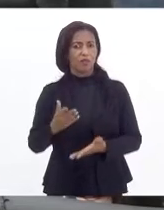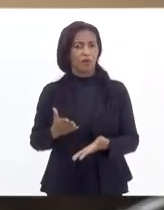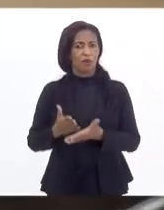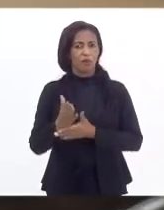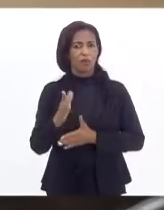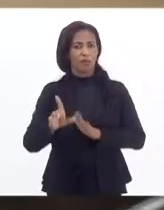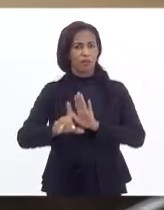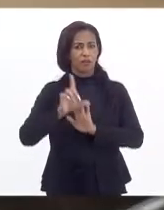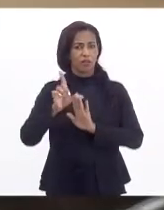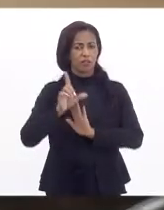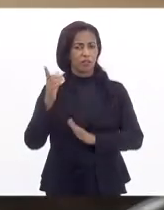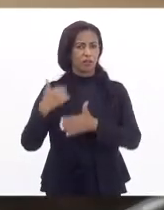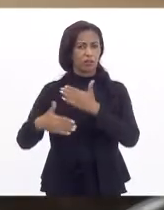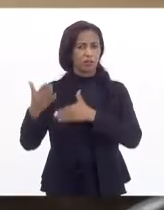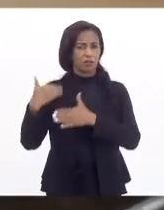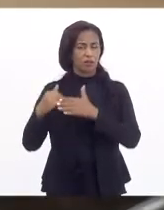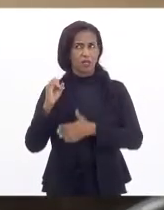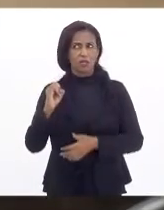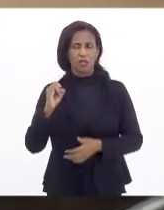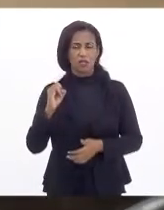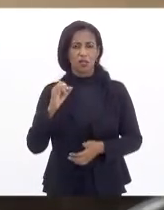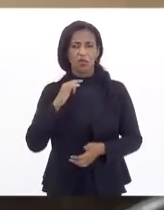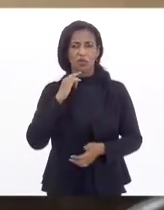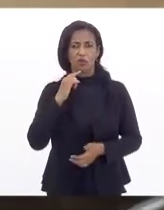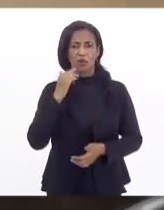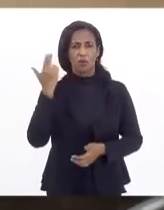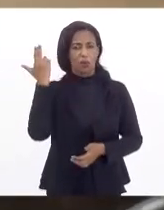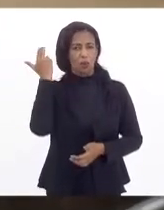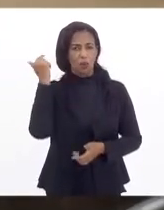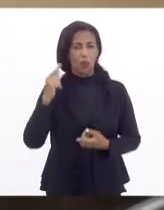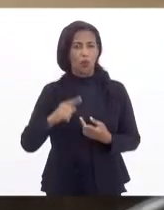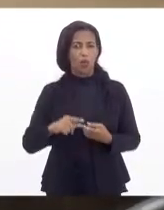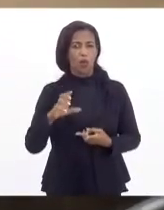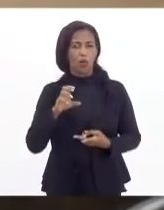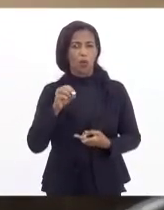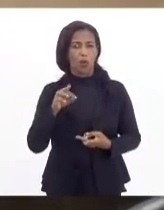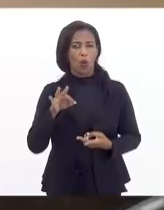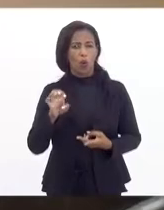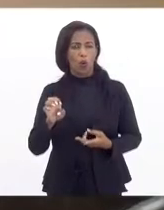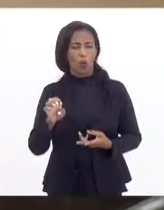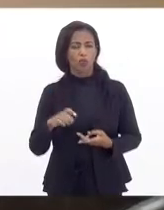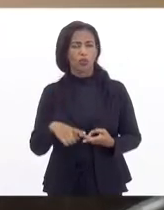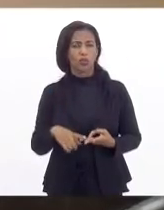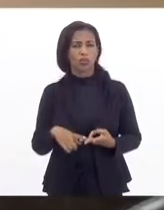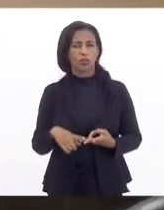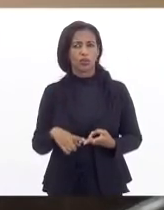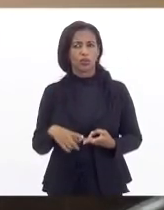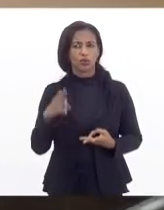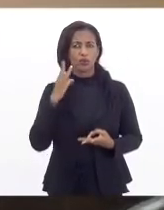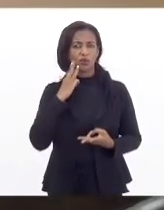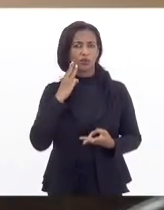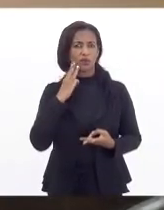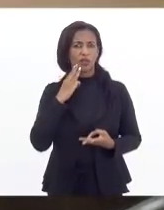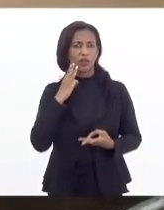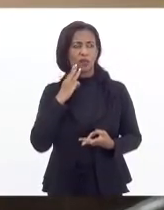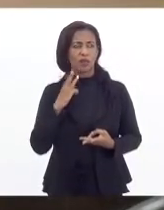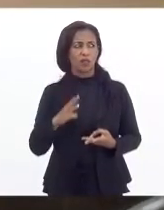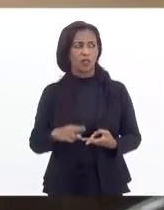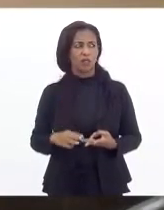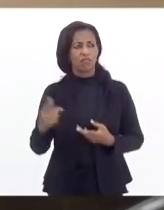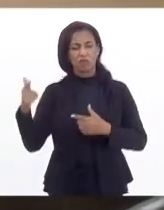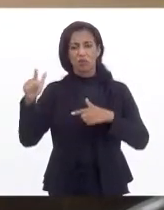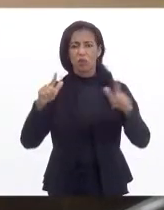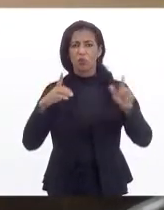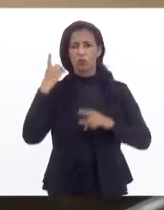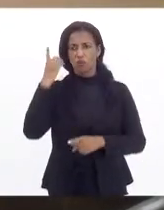na legislatura passada, se eu não me engano, pelos deputados Eliomar Coelho, Conte Bittencourt, o deputado Valdeque Carneiro, dentre